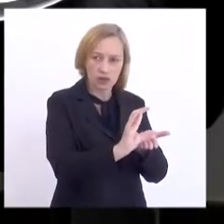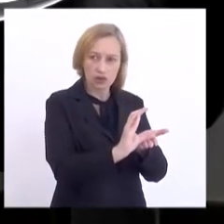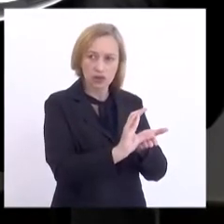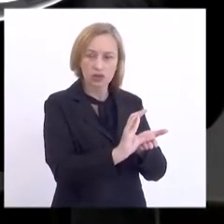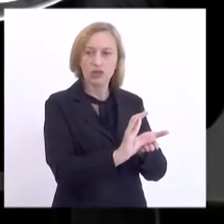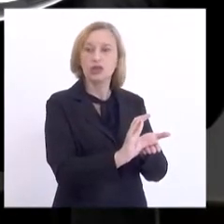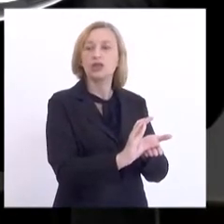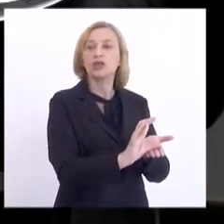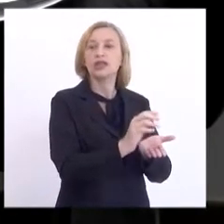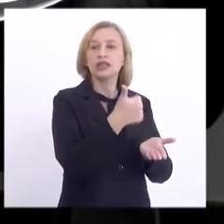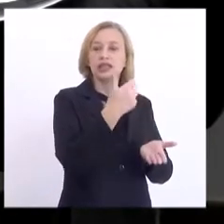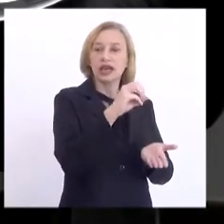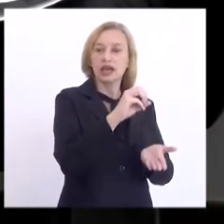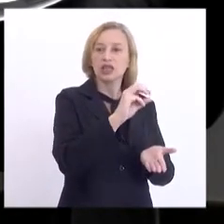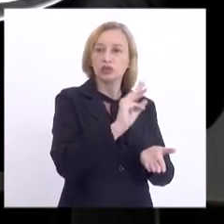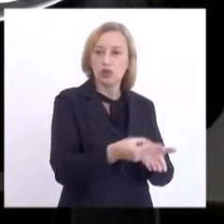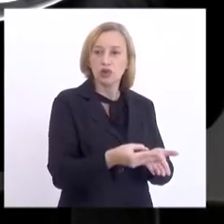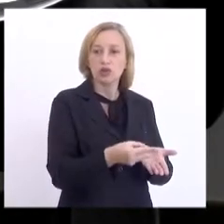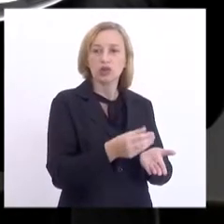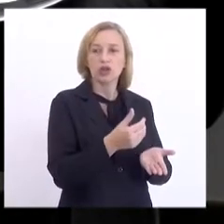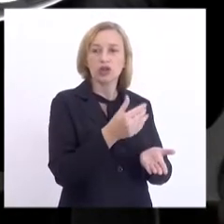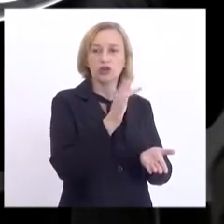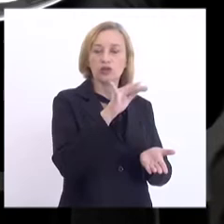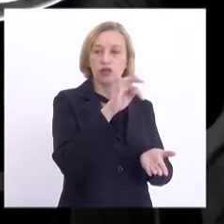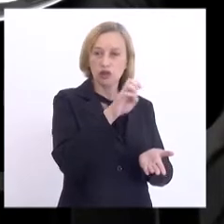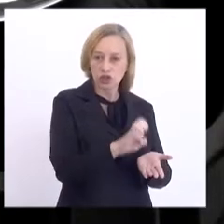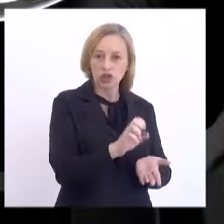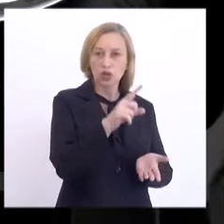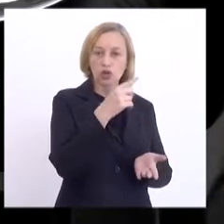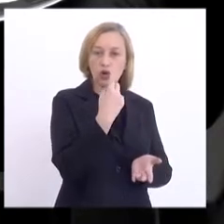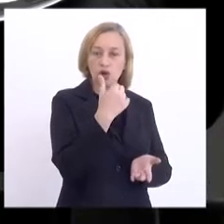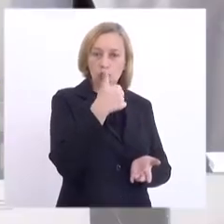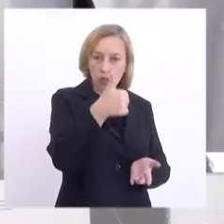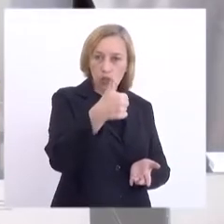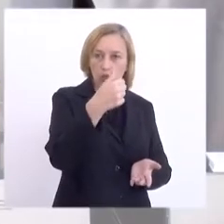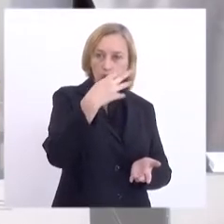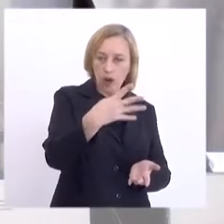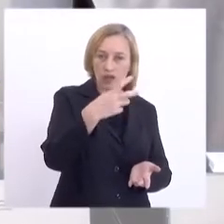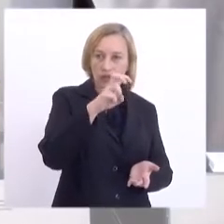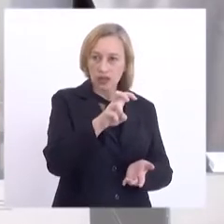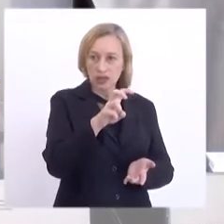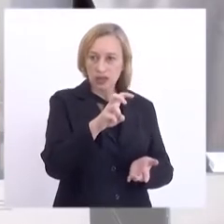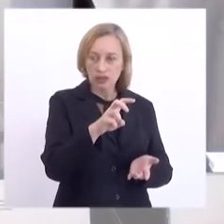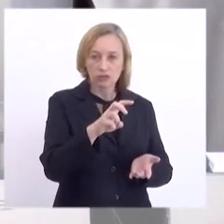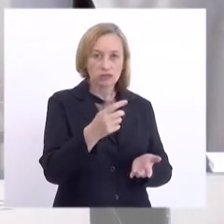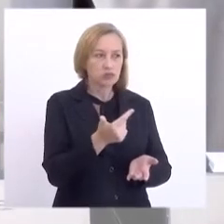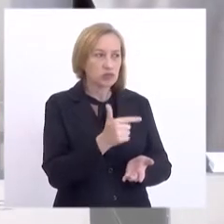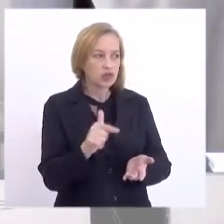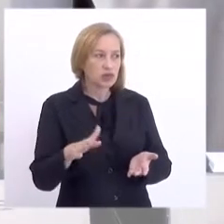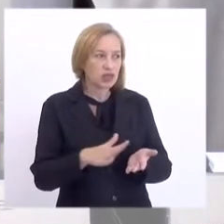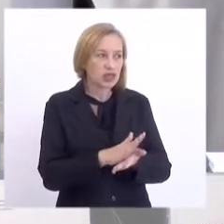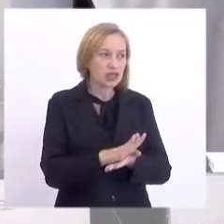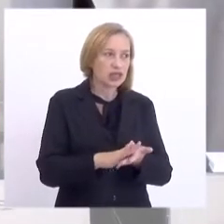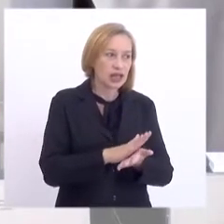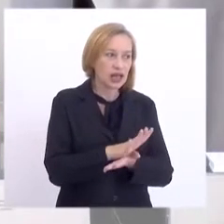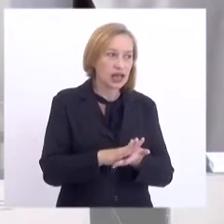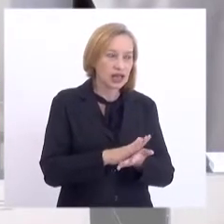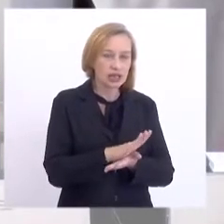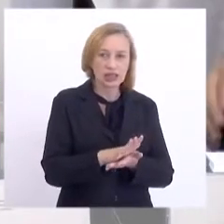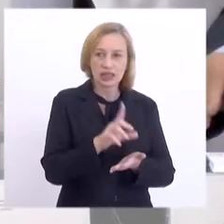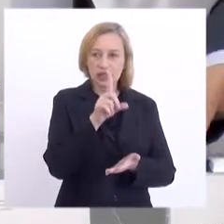dez bilhões fonte 145 não há nenhum dispositivo legal